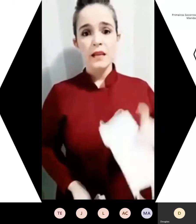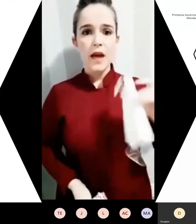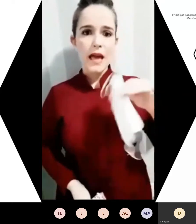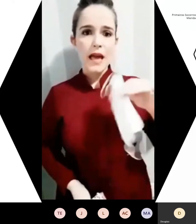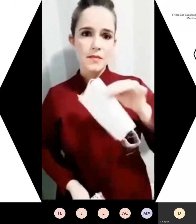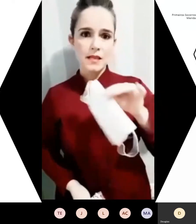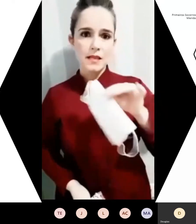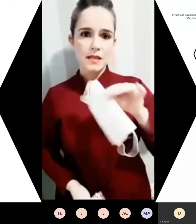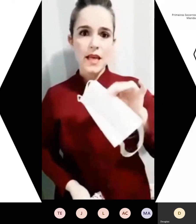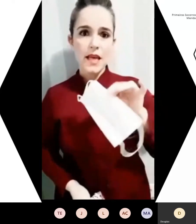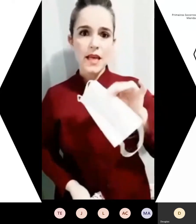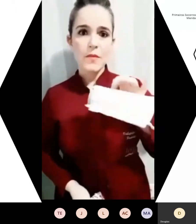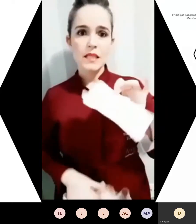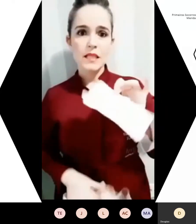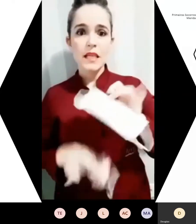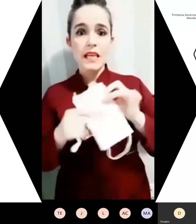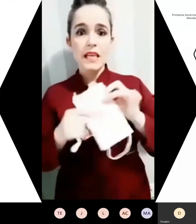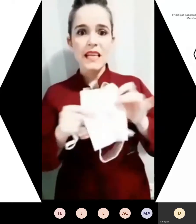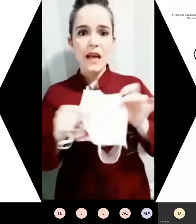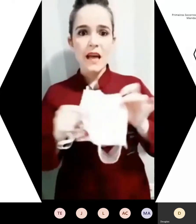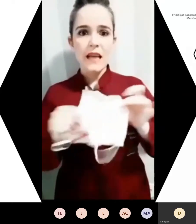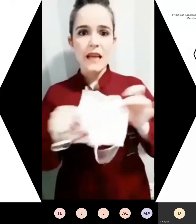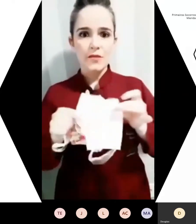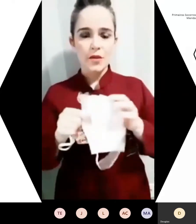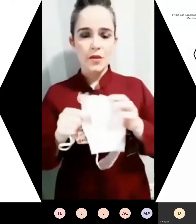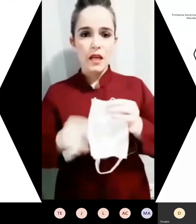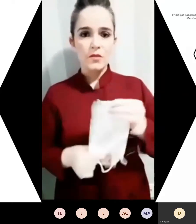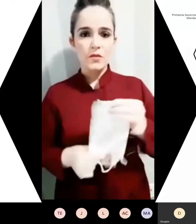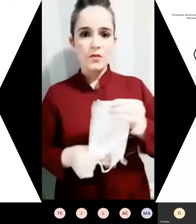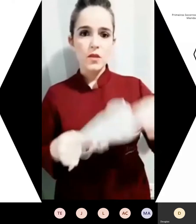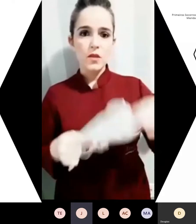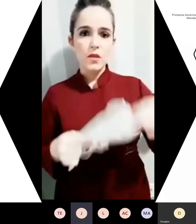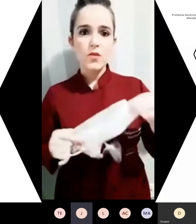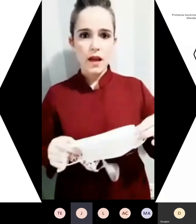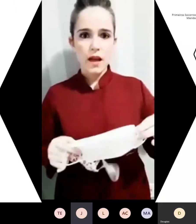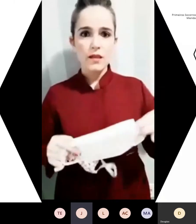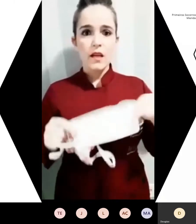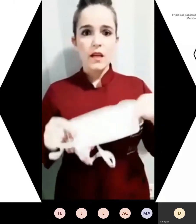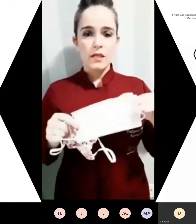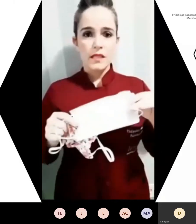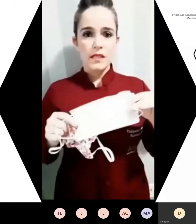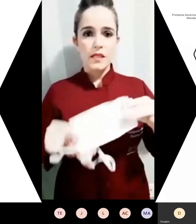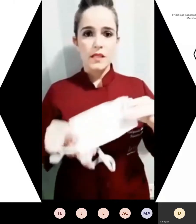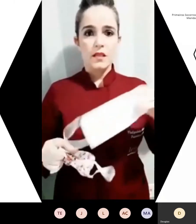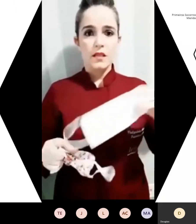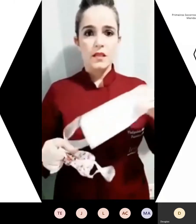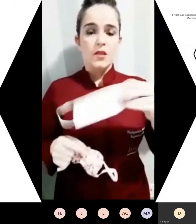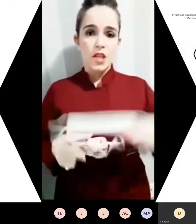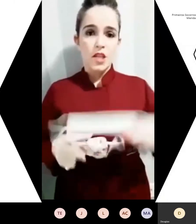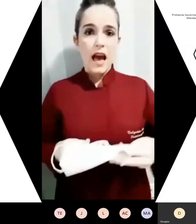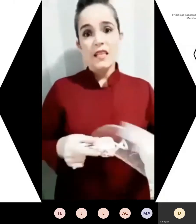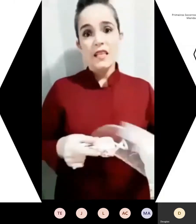Tá? Então, essa máscara aqui é uma máscara que ela é descartável. Então, se você usou ela, você